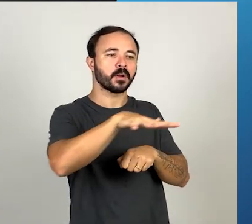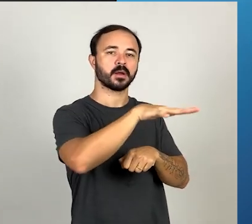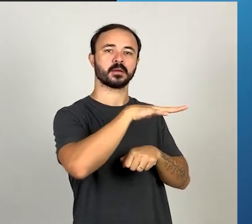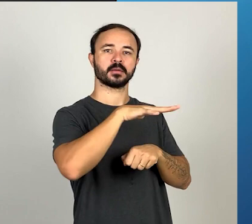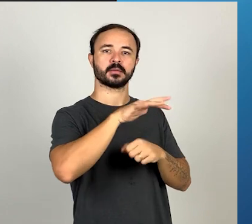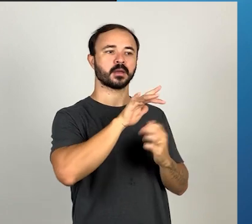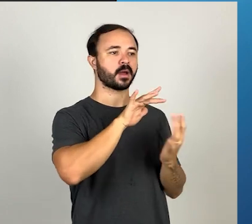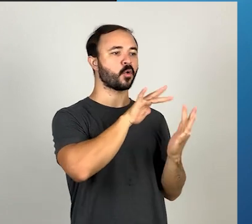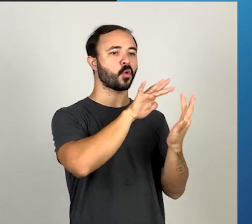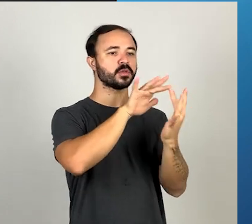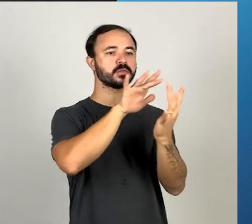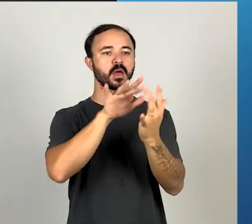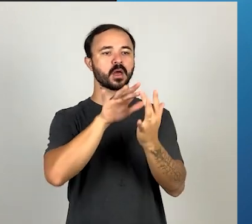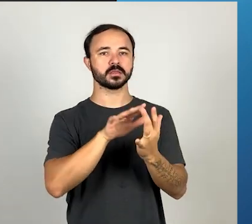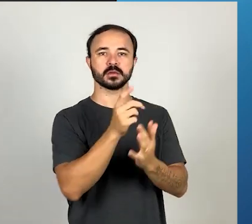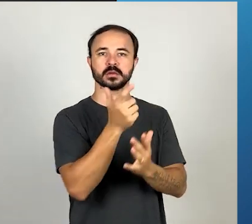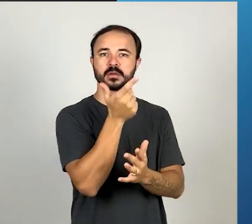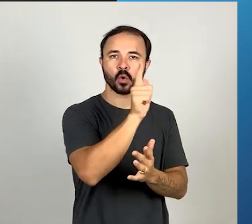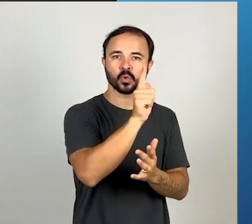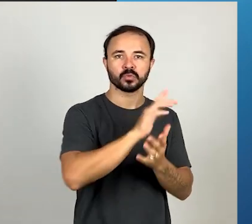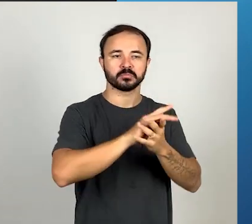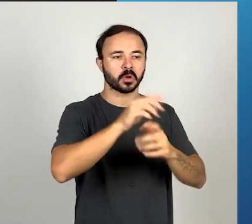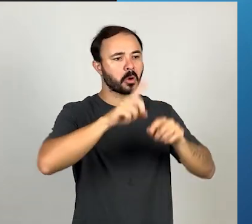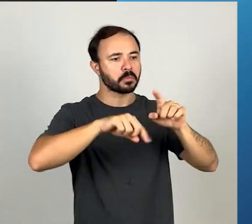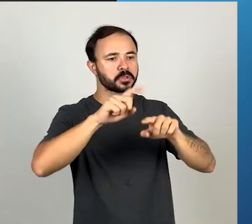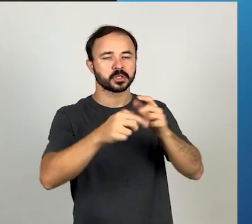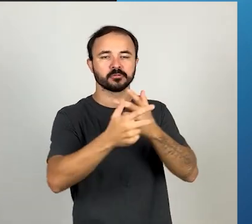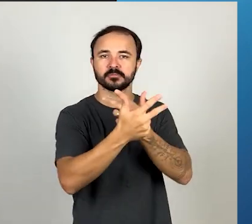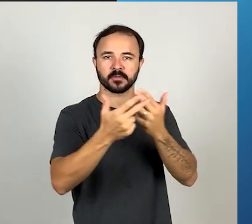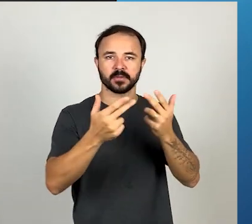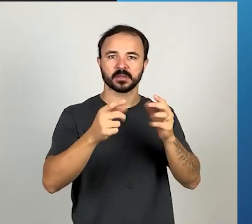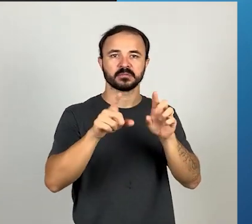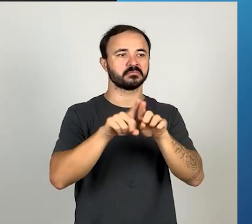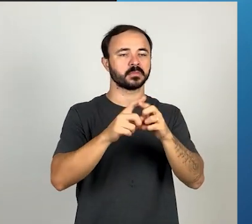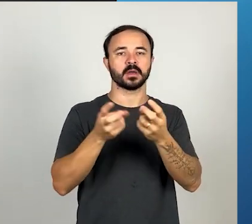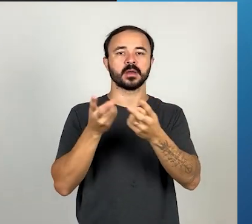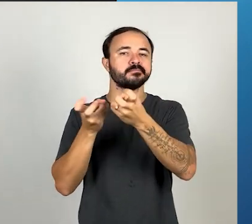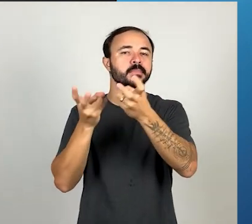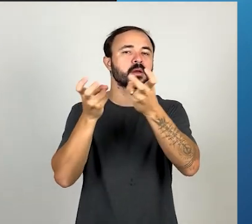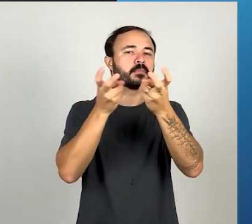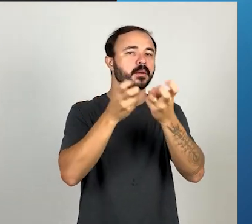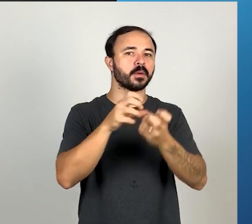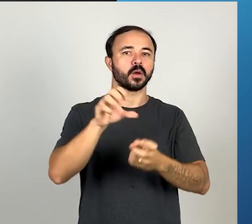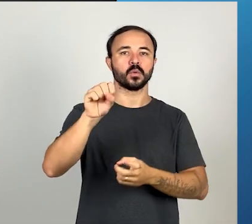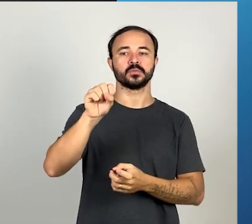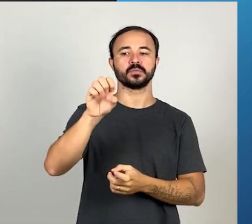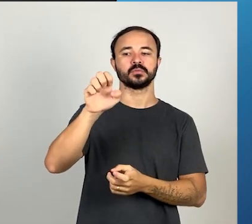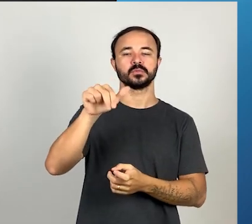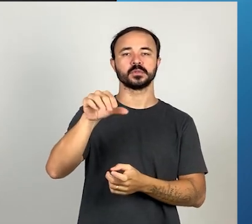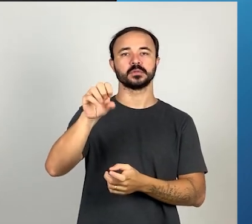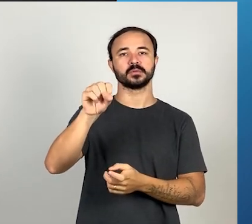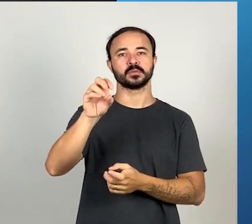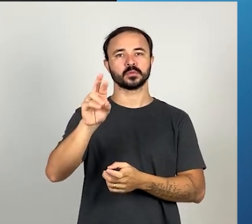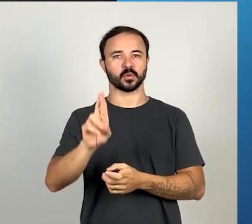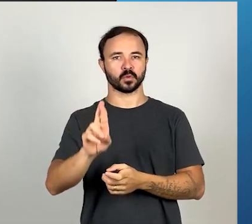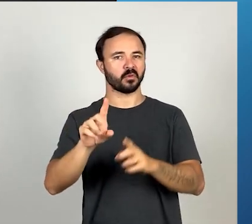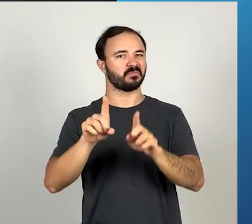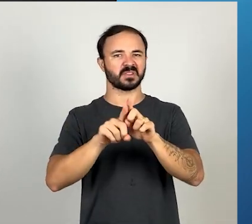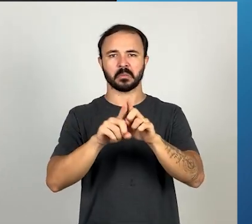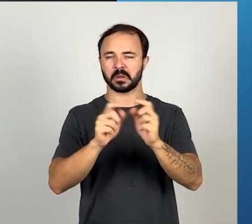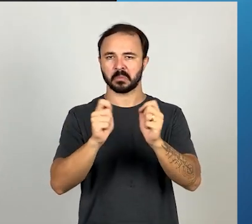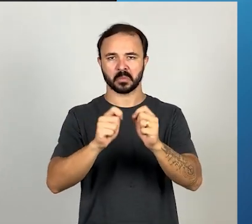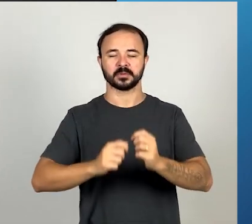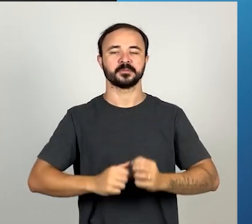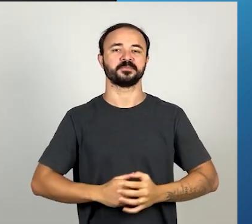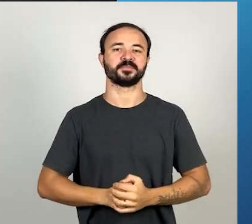possibilidade de ligações, tanto de equipamentos quanto de sensores. Aqui nós temos dois fios ligados a ela, um fio azul que está ligado